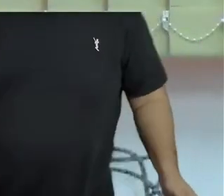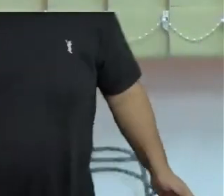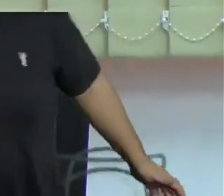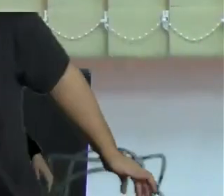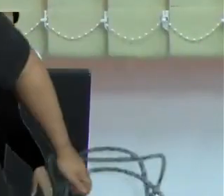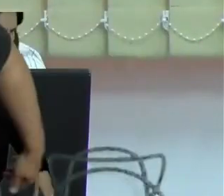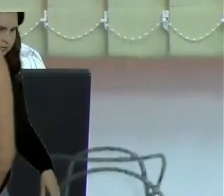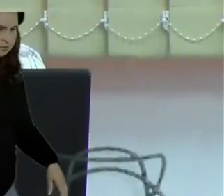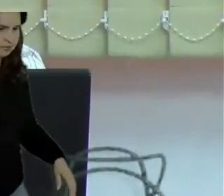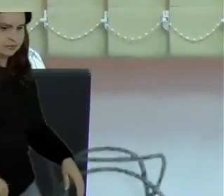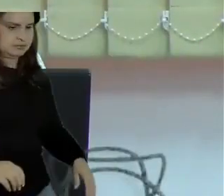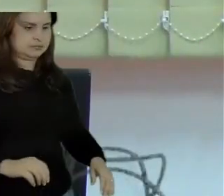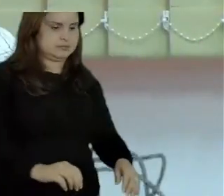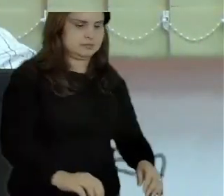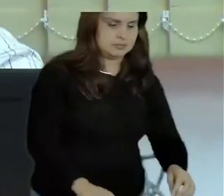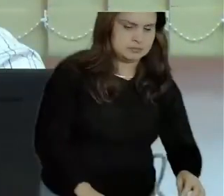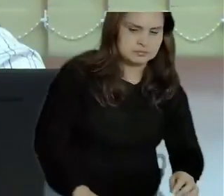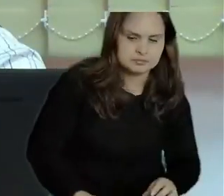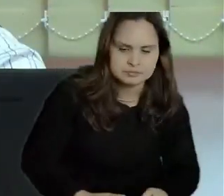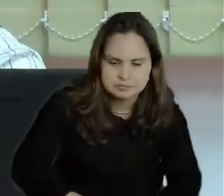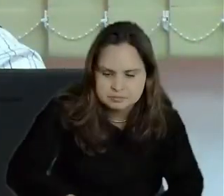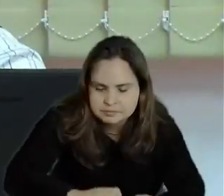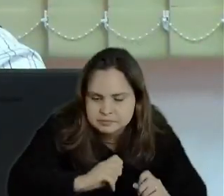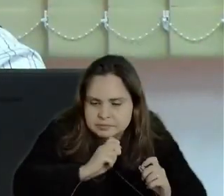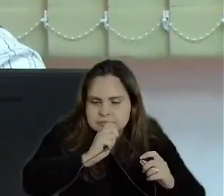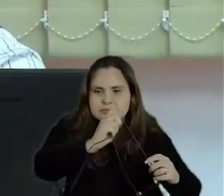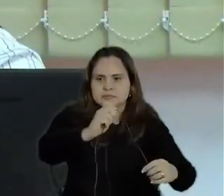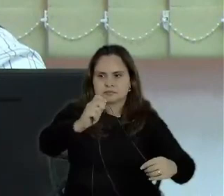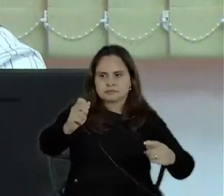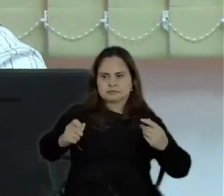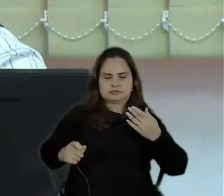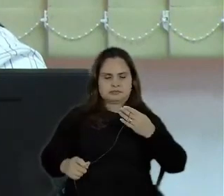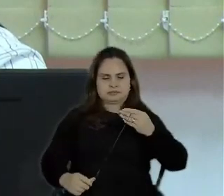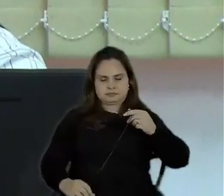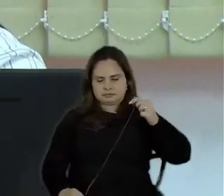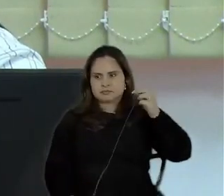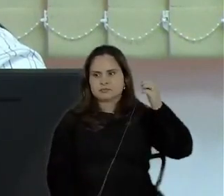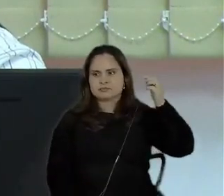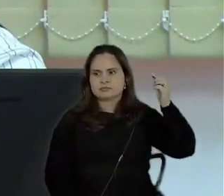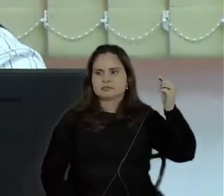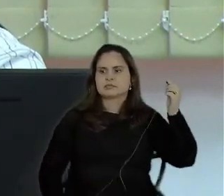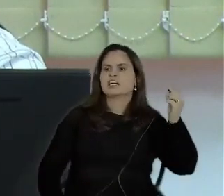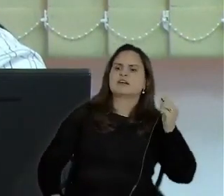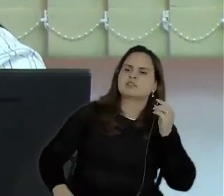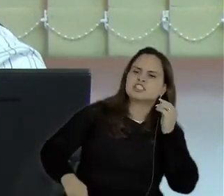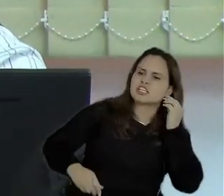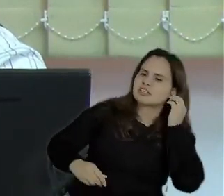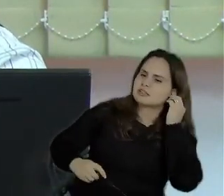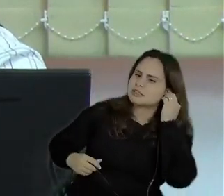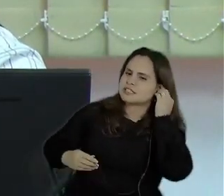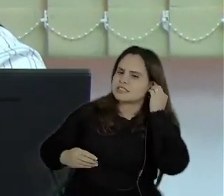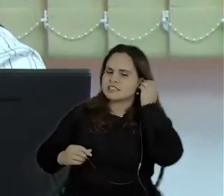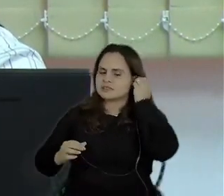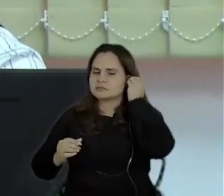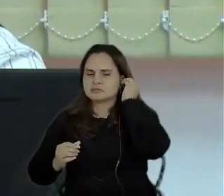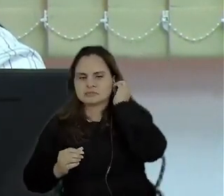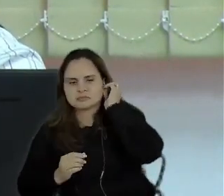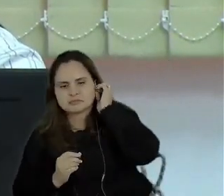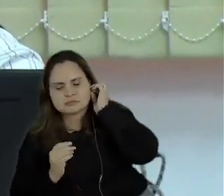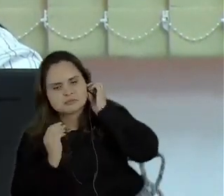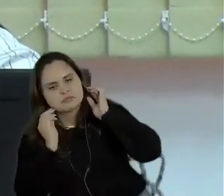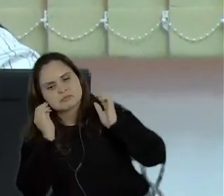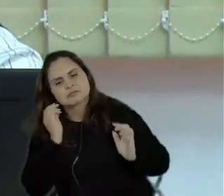Convite ao senhor Dr. Paulo César Duarte Júnior para falar sobre o tema Engenharia